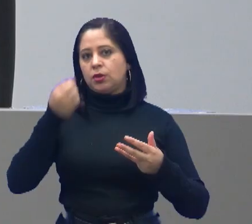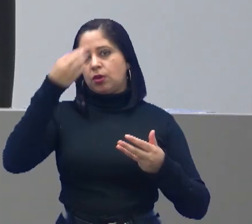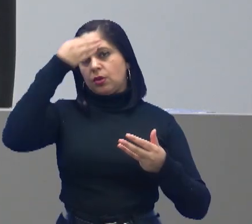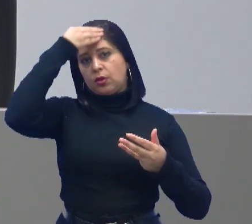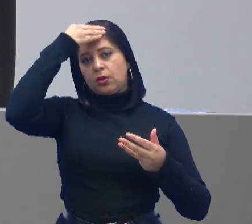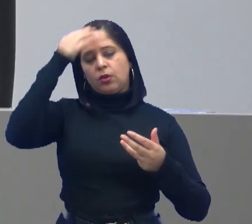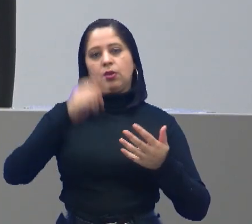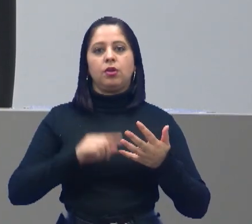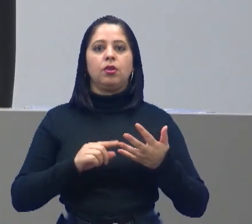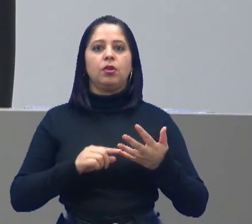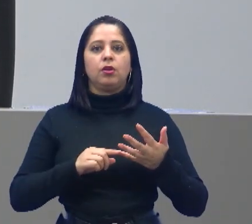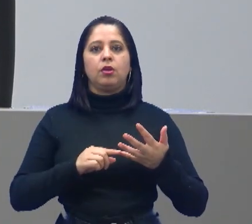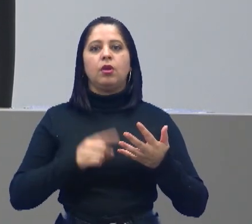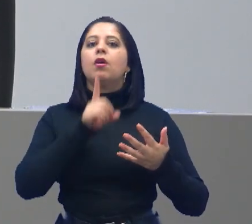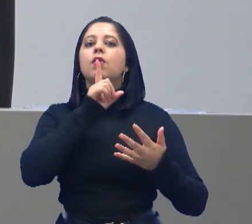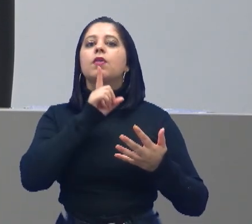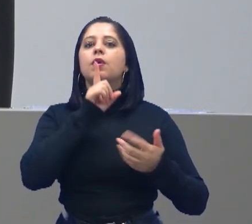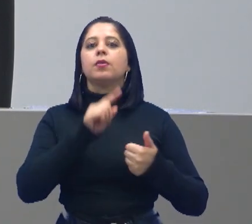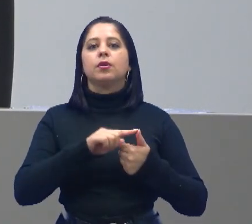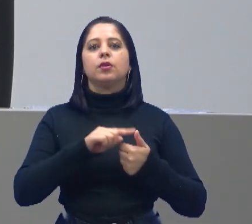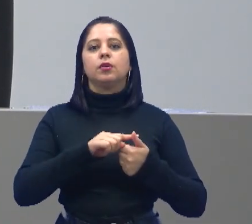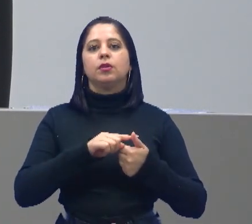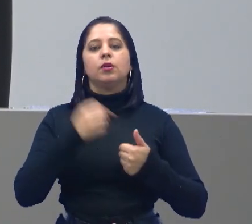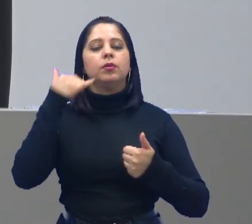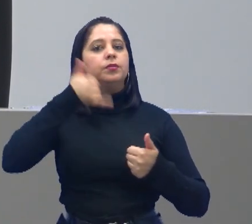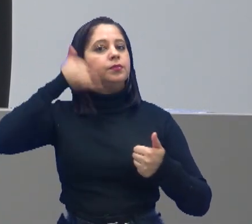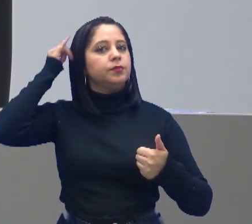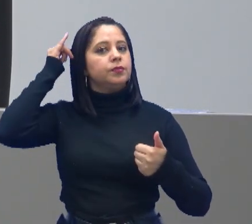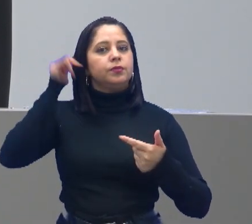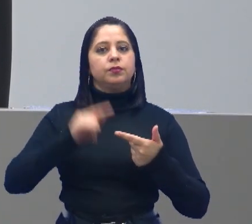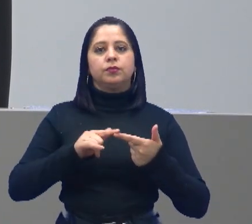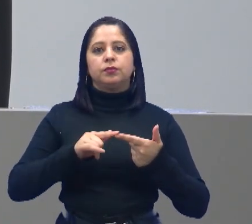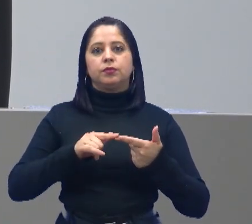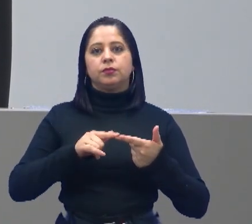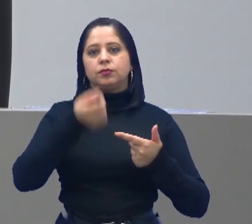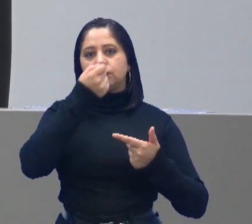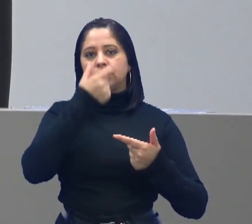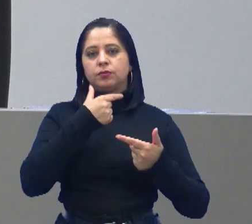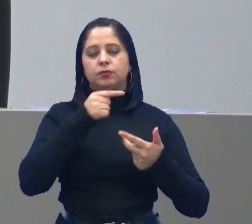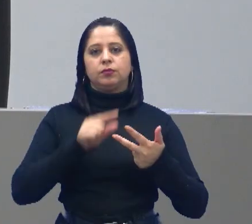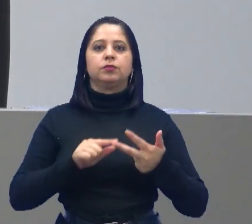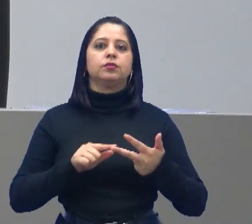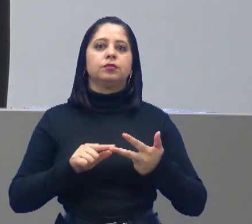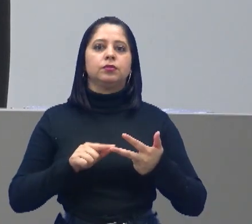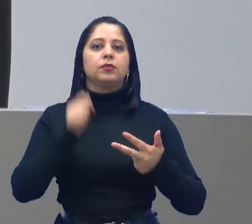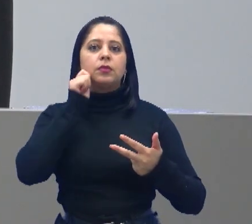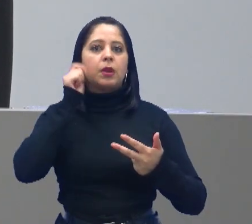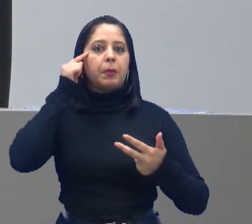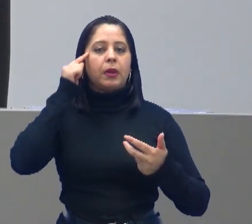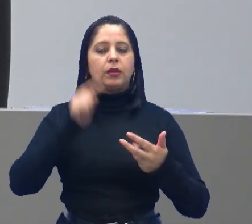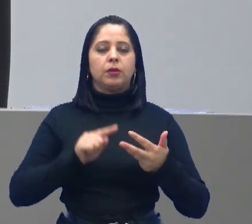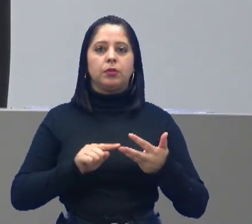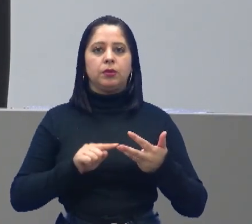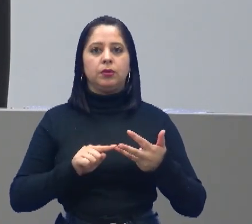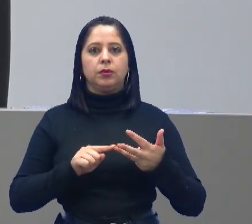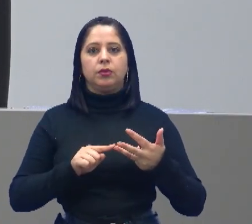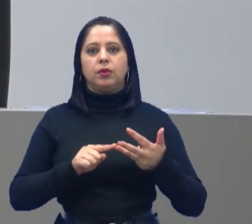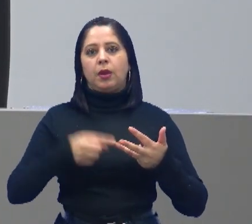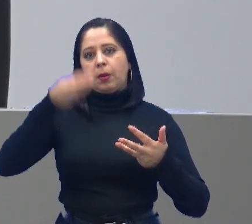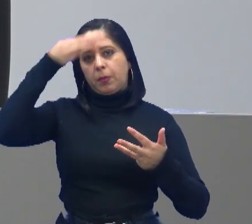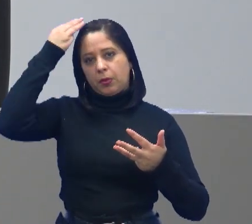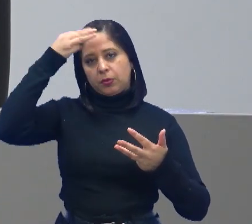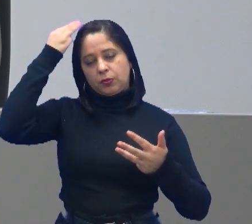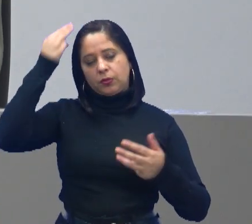Abranches, Sérgio Camargo, Sidney Campos, Roberto do Eleven, Amélia Naomi e Milton Vieira